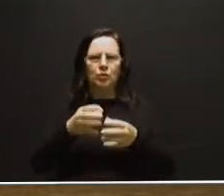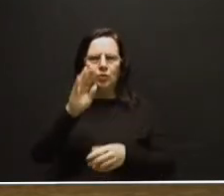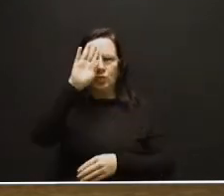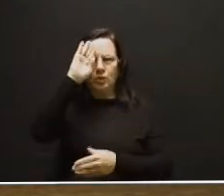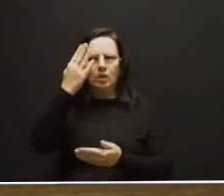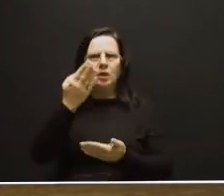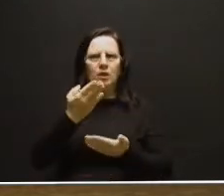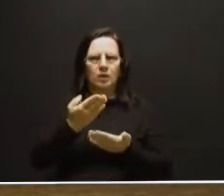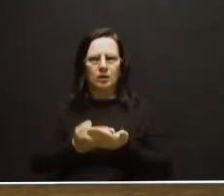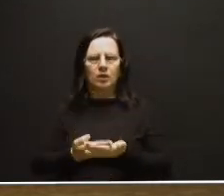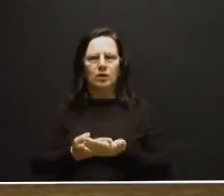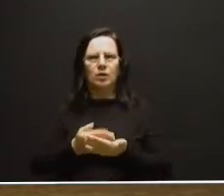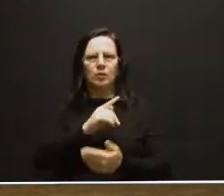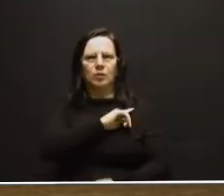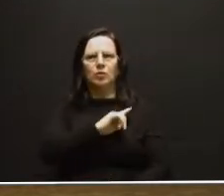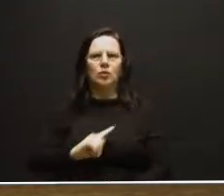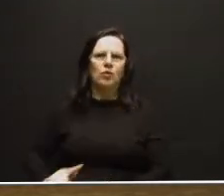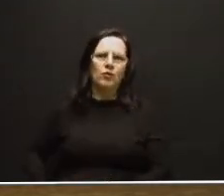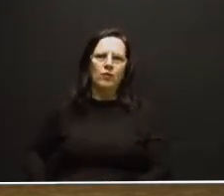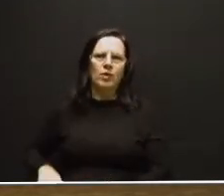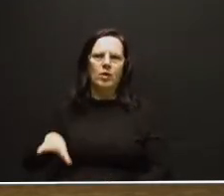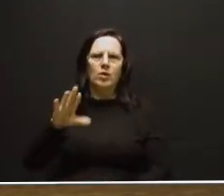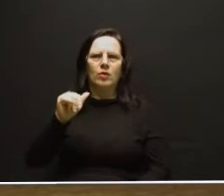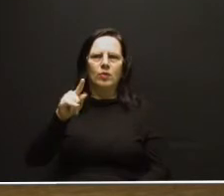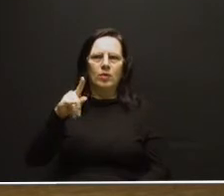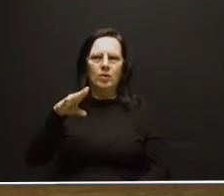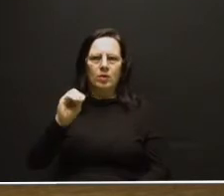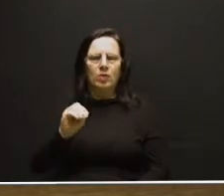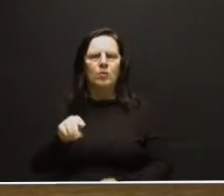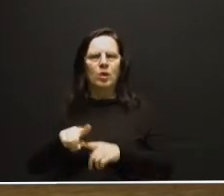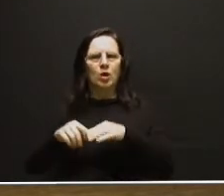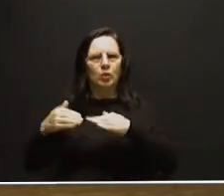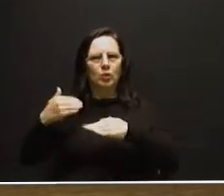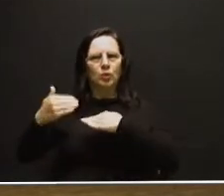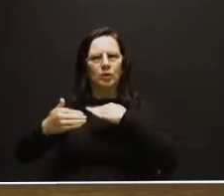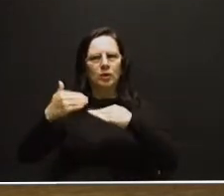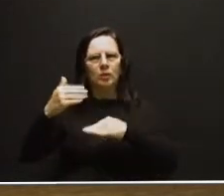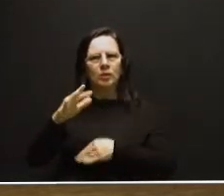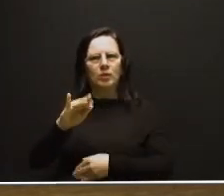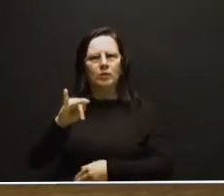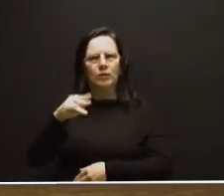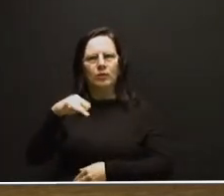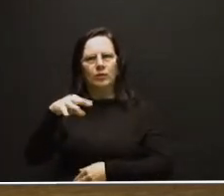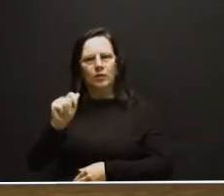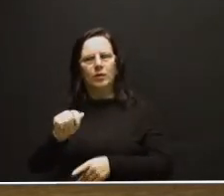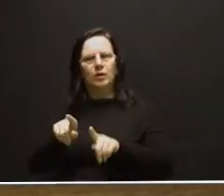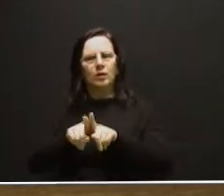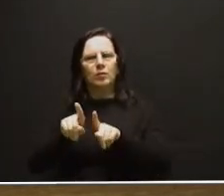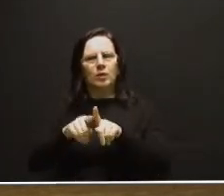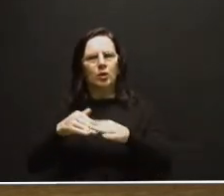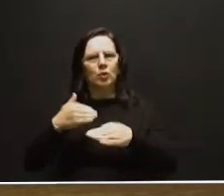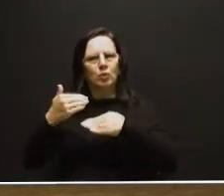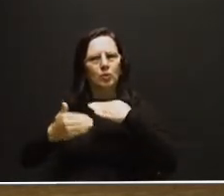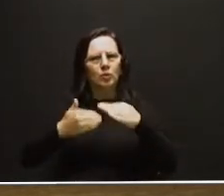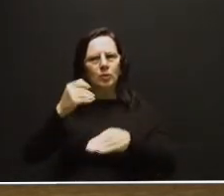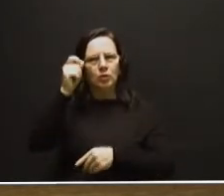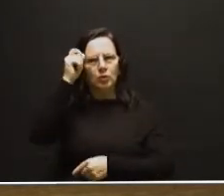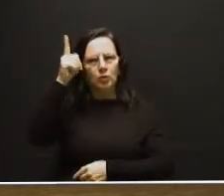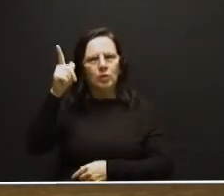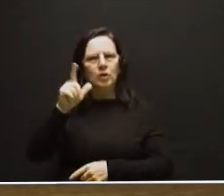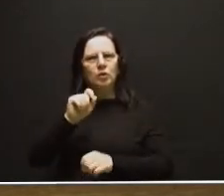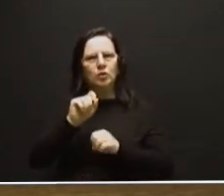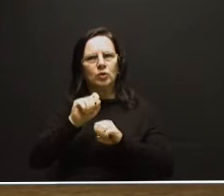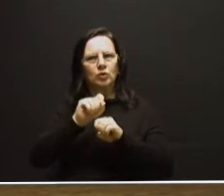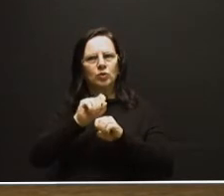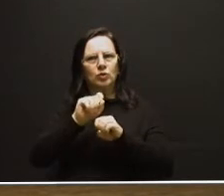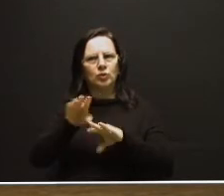municipal a retomada da cidade no crescimento das nossas finanças e no desenvolvimento cultural e educacional do